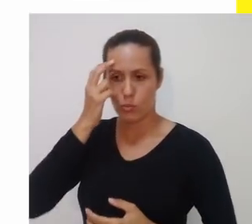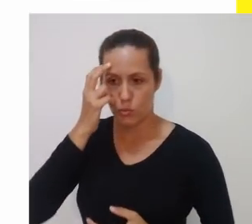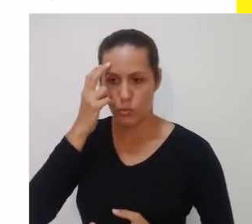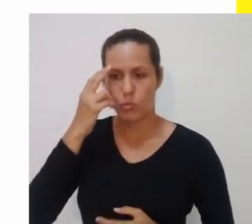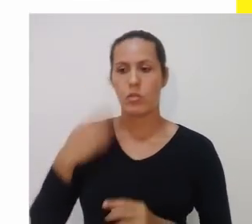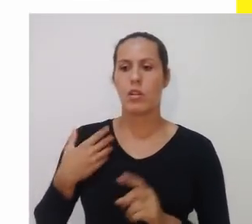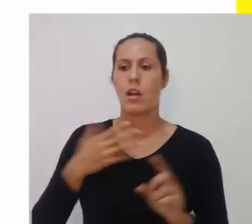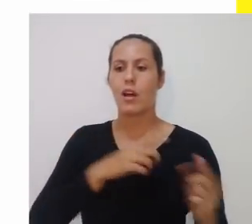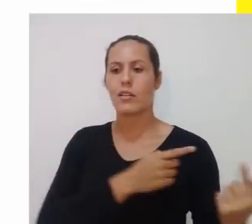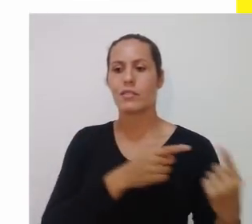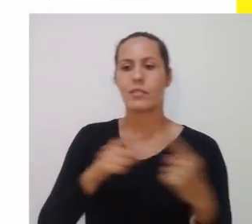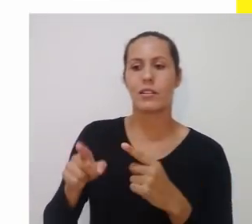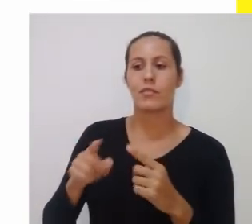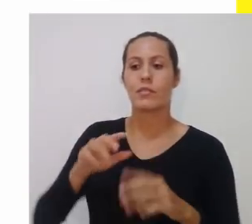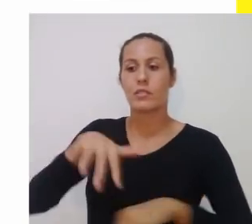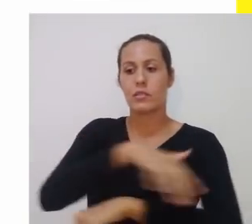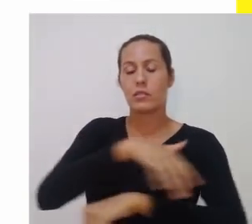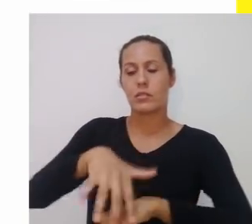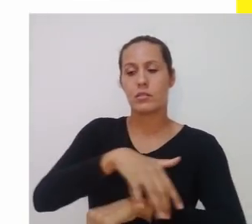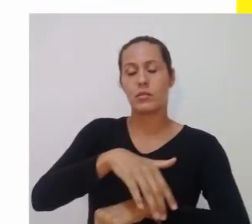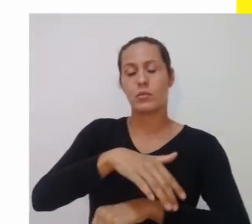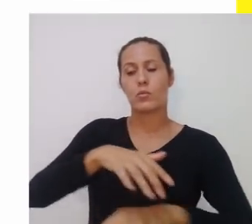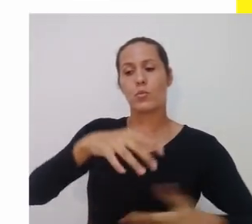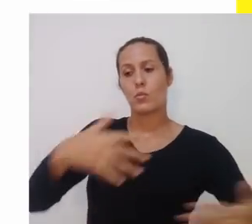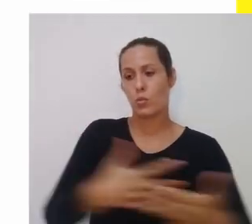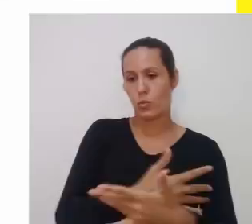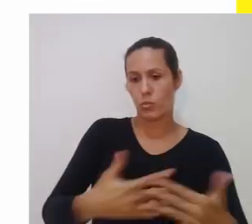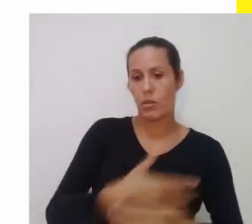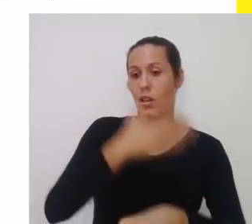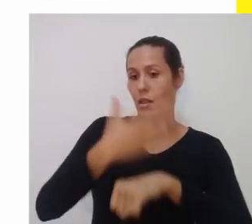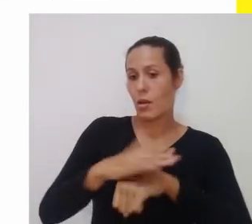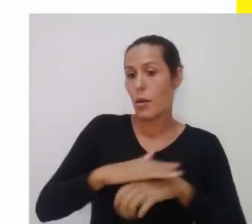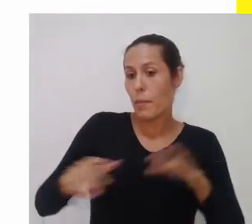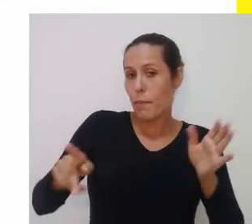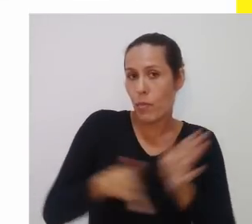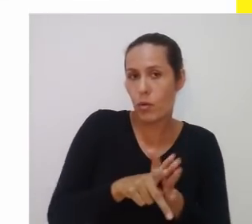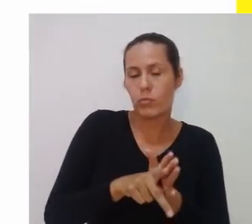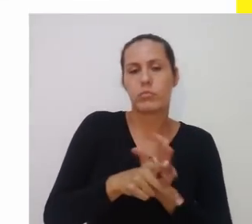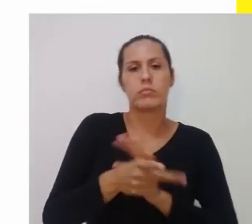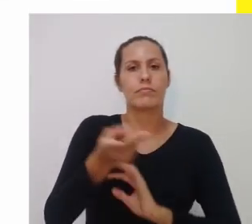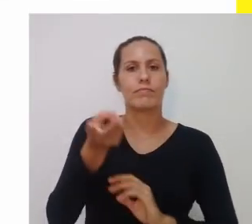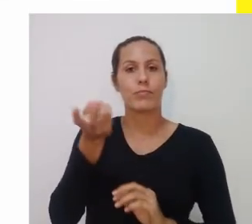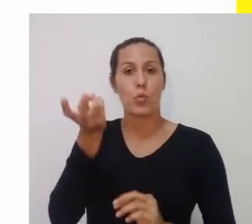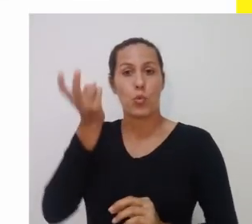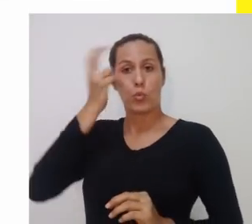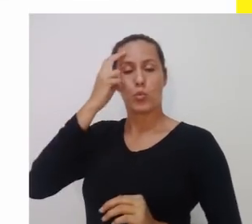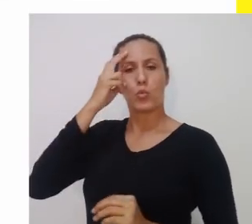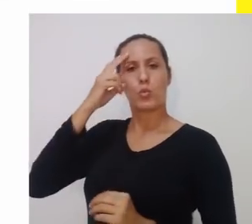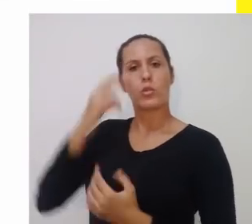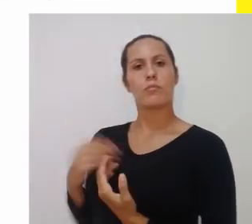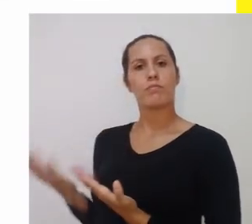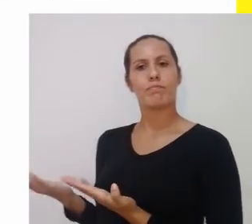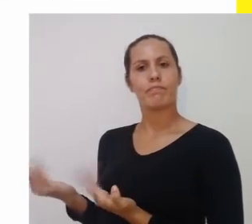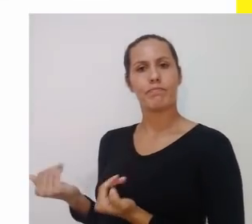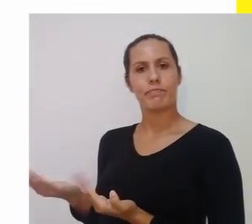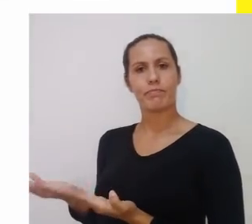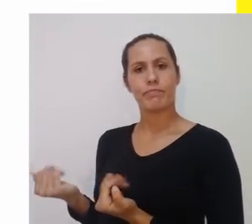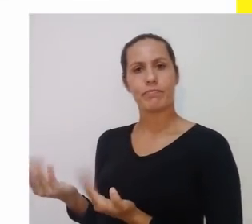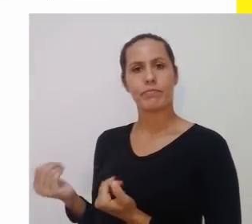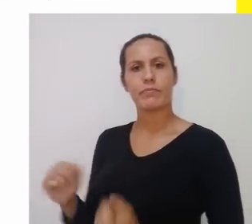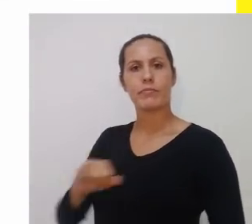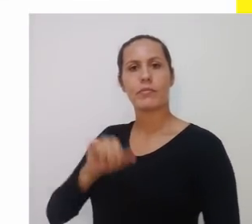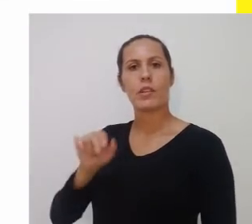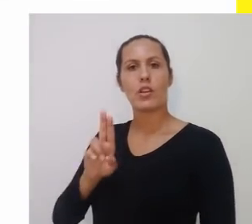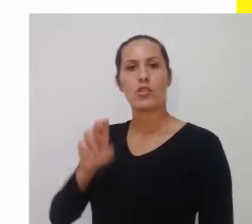produções culturais, intervenções urbanas e práticas próprias de quem? Das